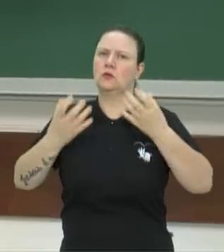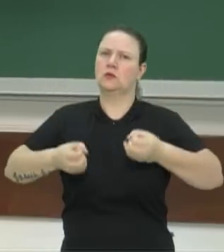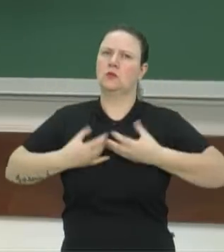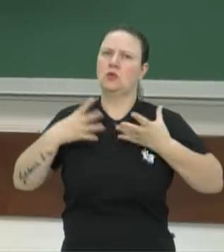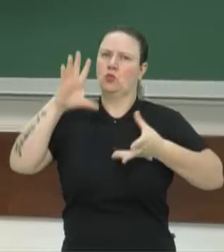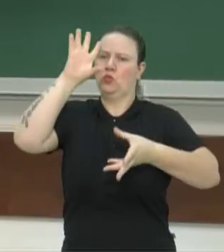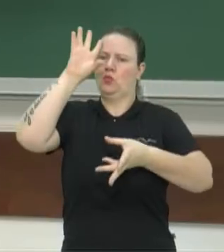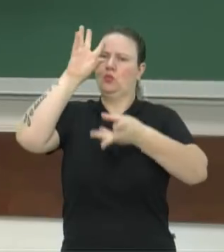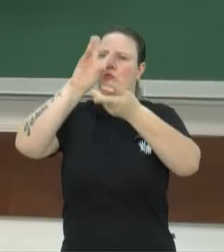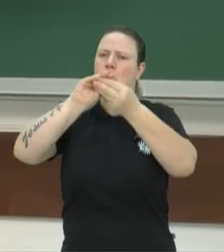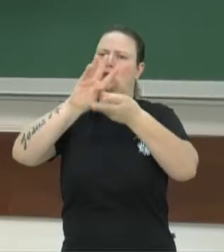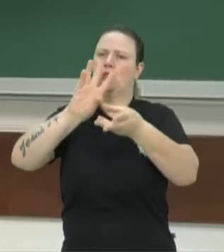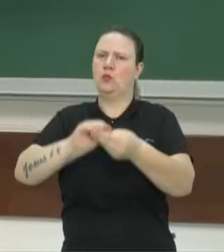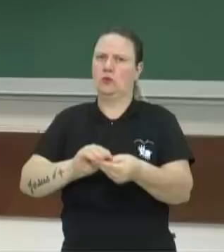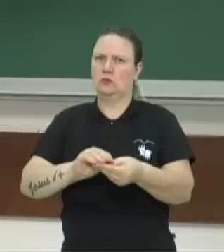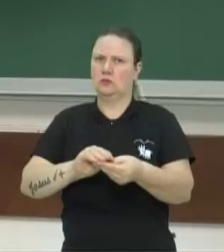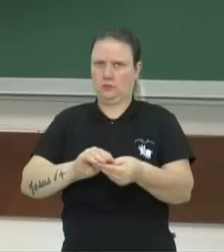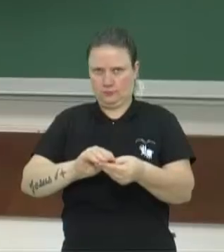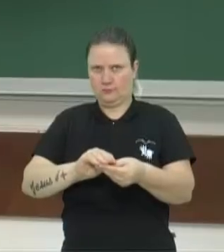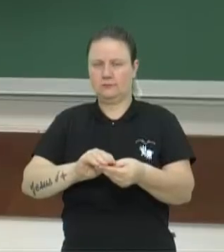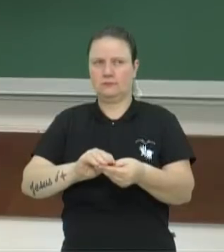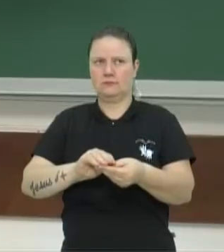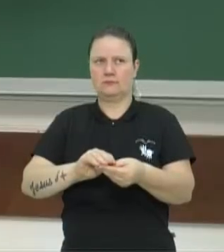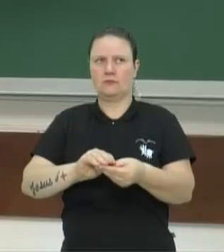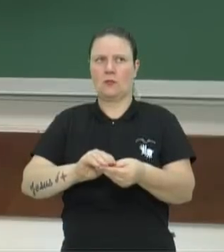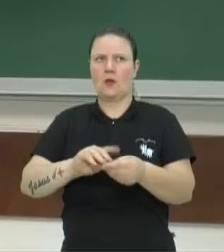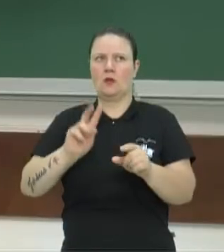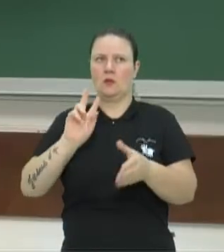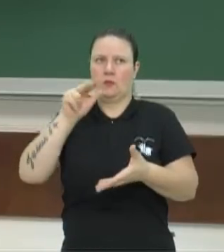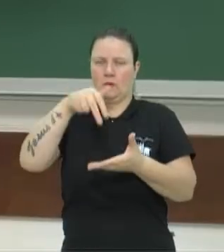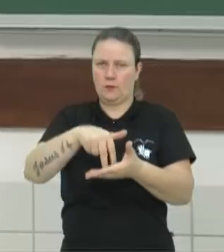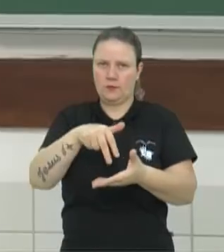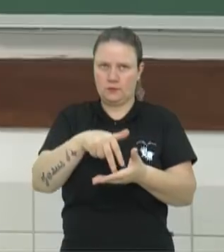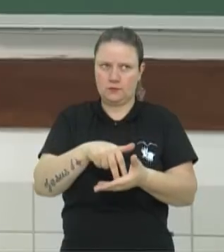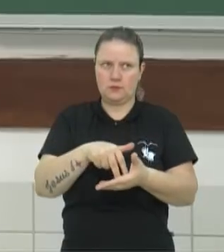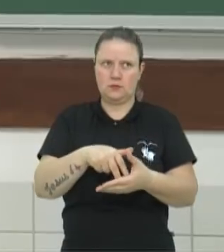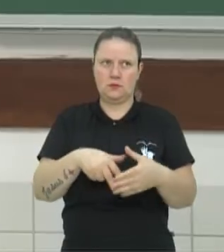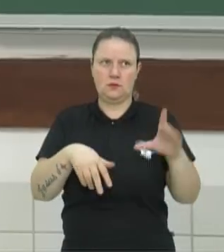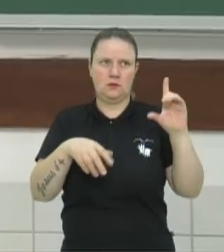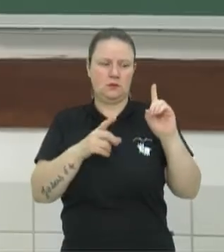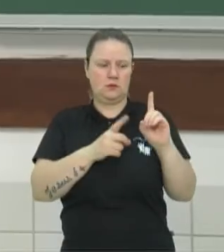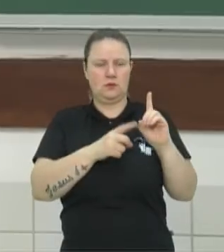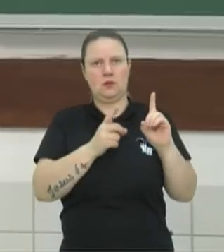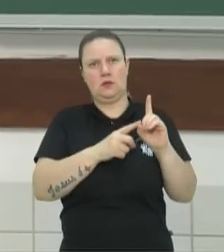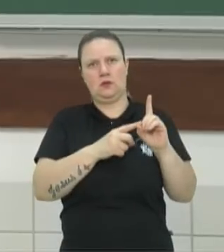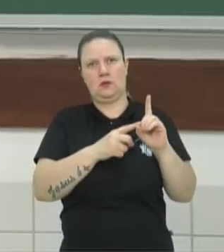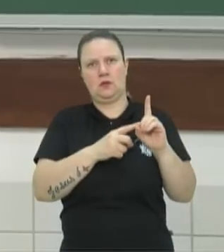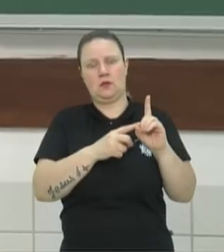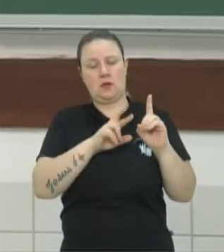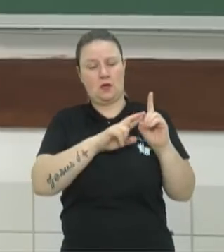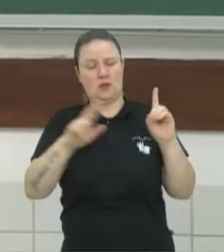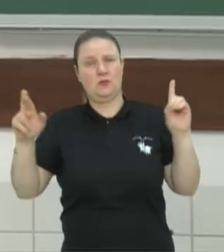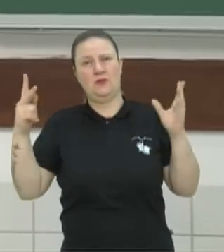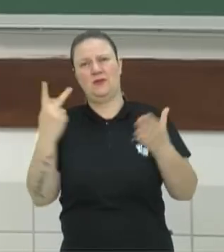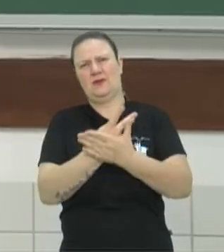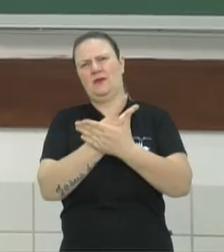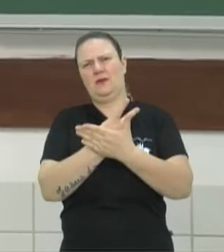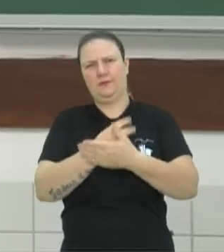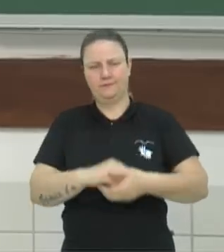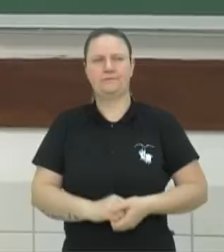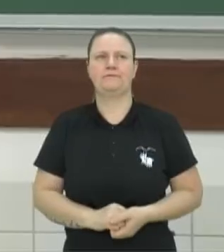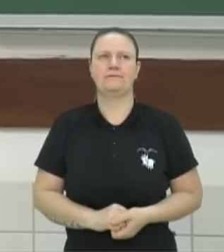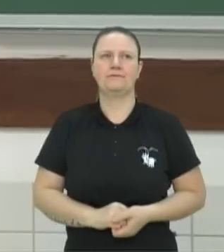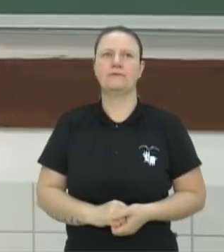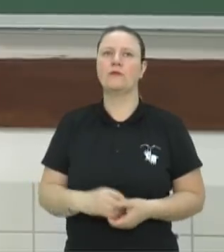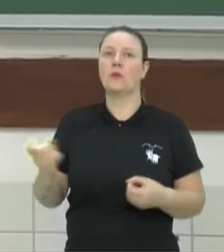sintetiza. Sintetizar é resumir, ok? Então, a correta, letra D, que era a incorreta no caso, né? Vamos